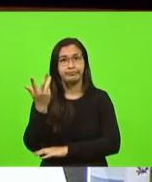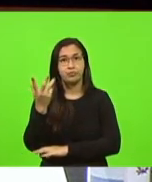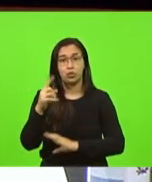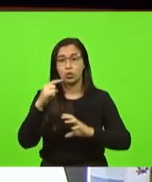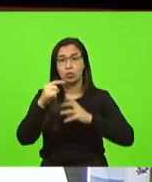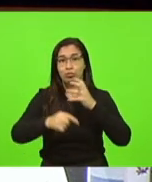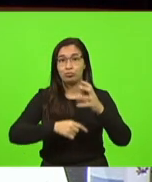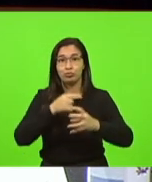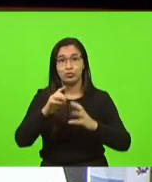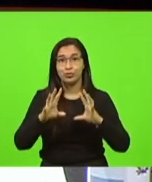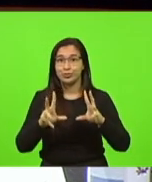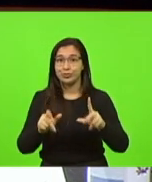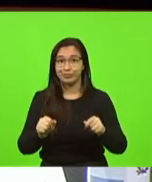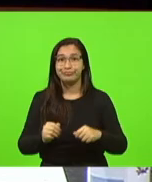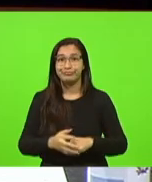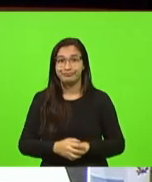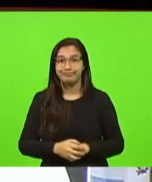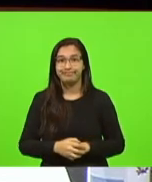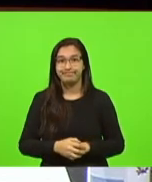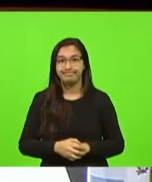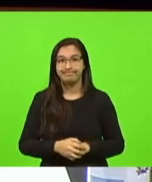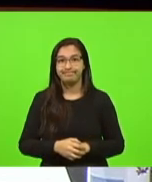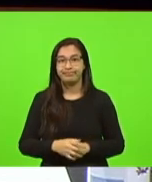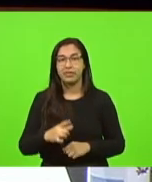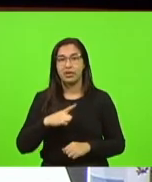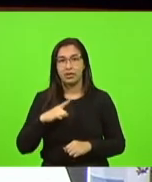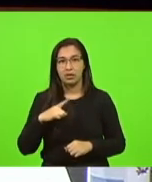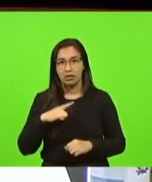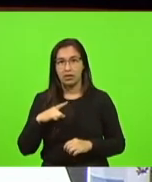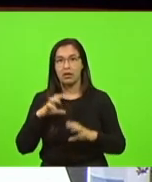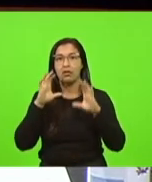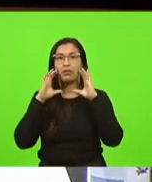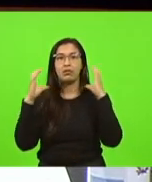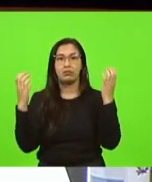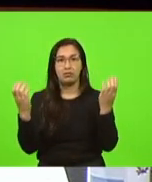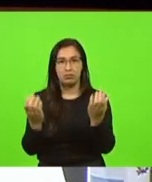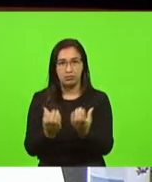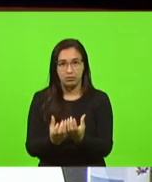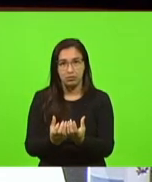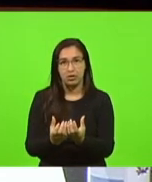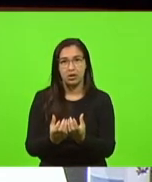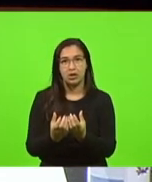mundo, com a conferência que tivemos há poucos dias,